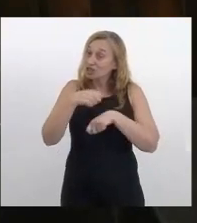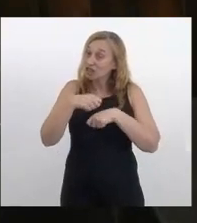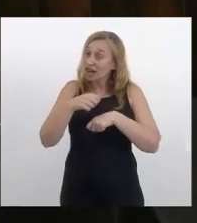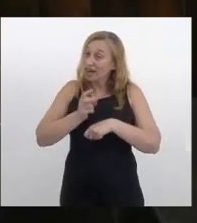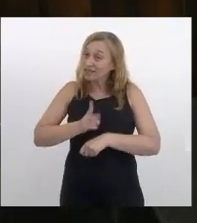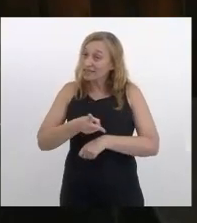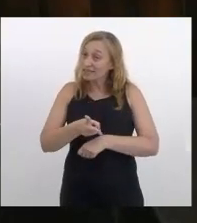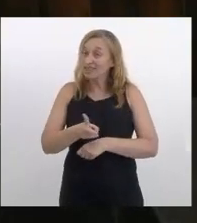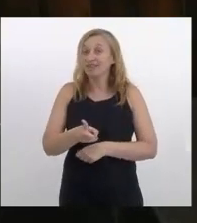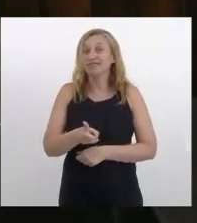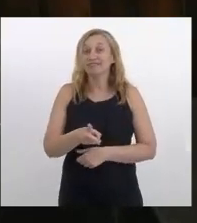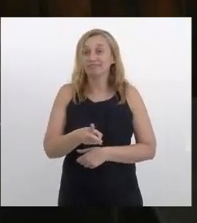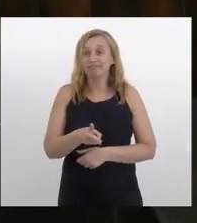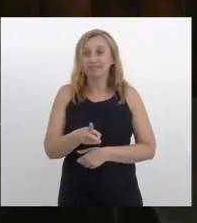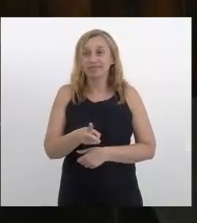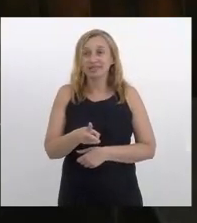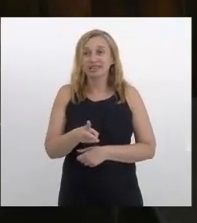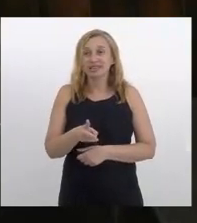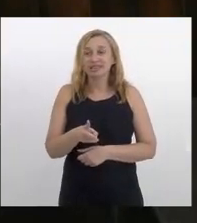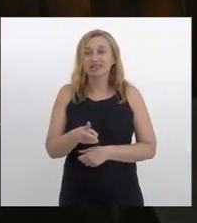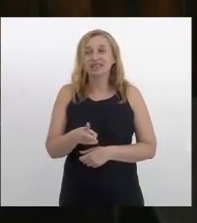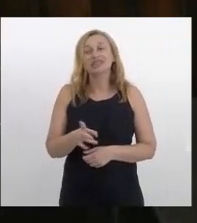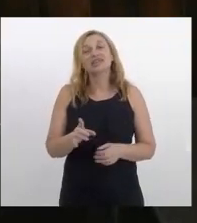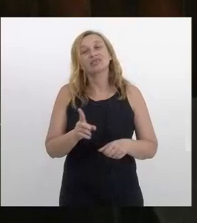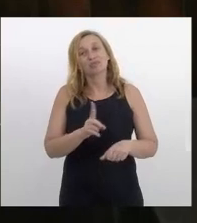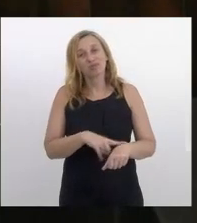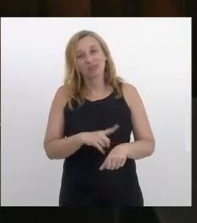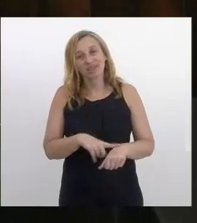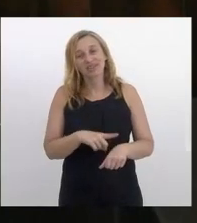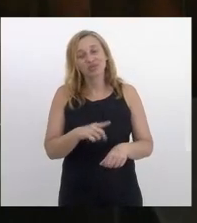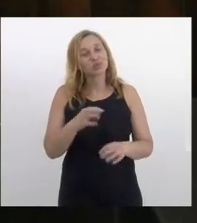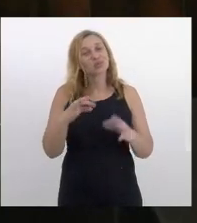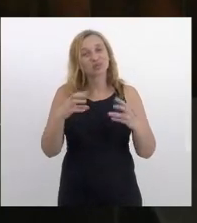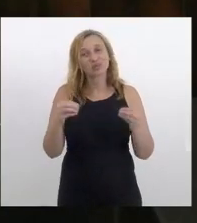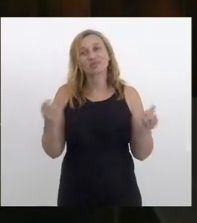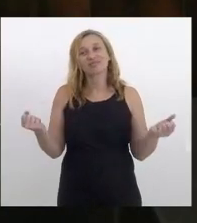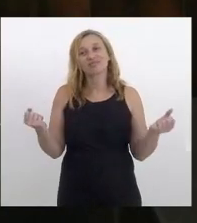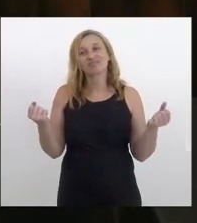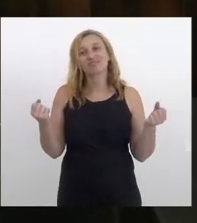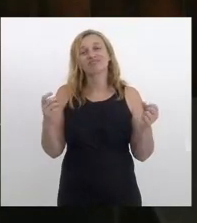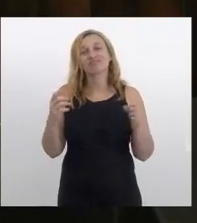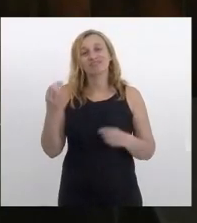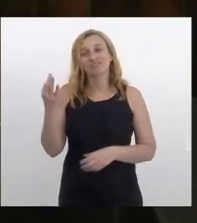frente. E desde esse dia, tudo deu certo.